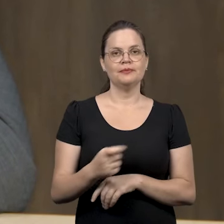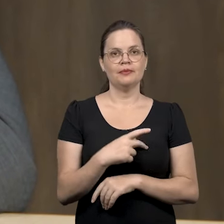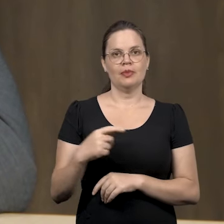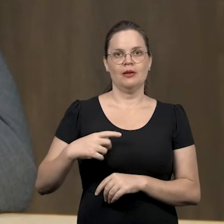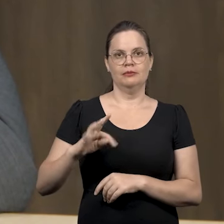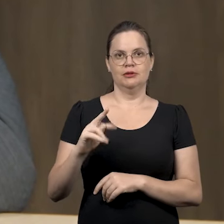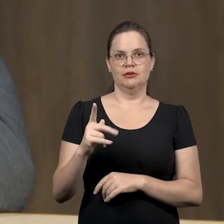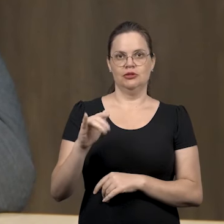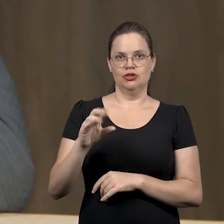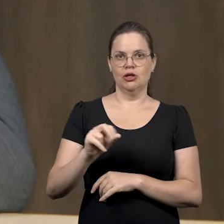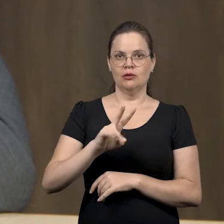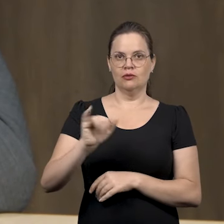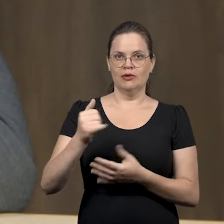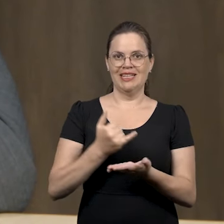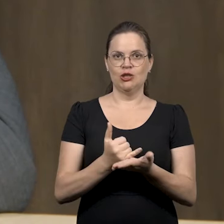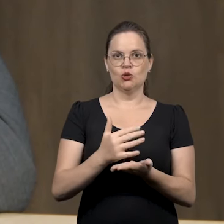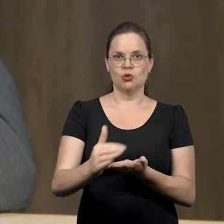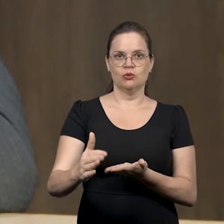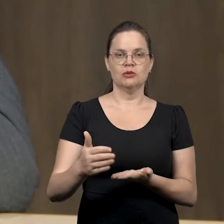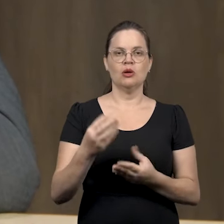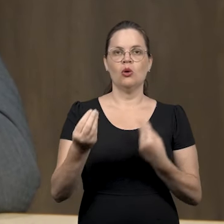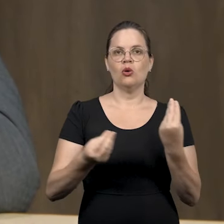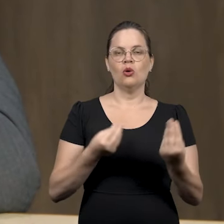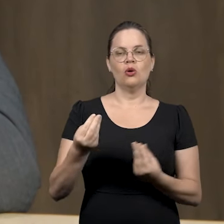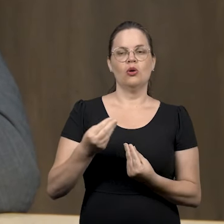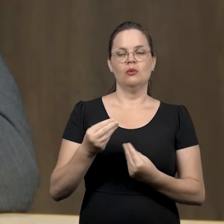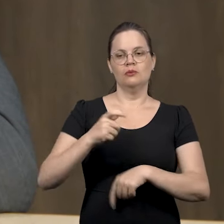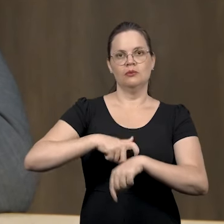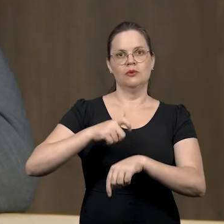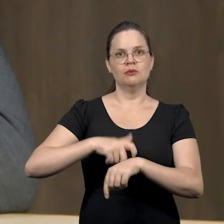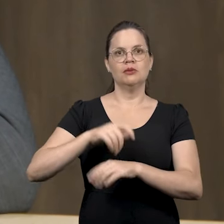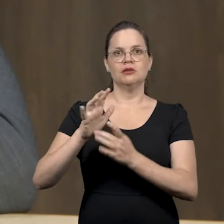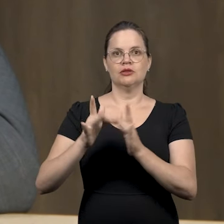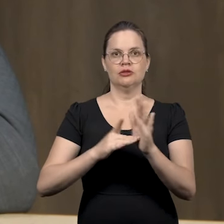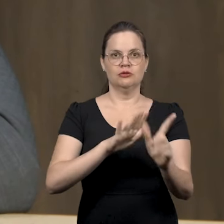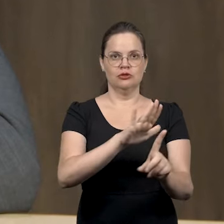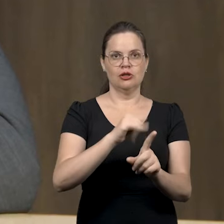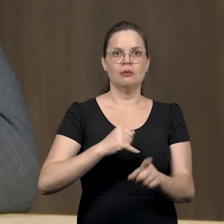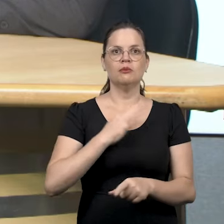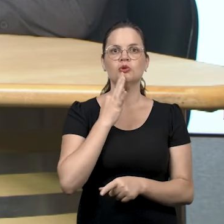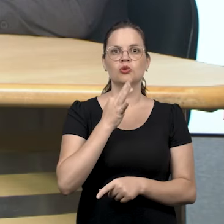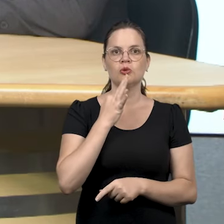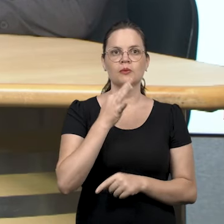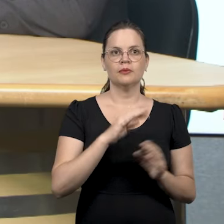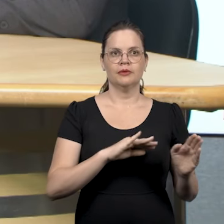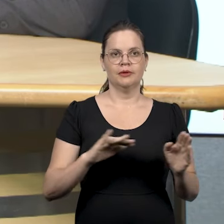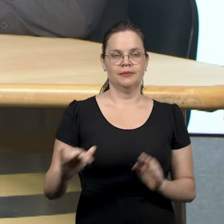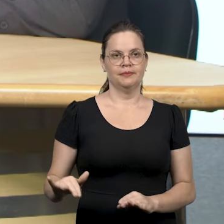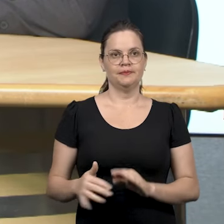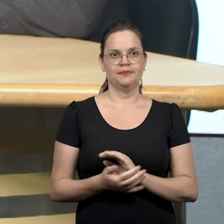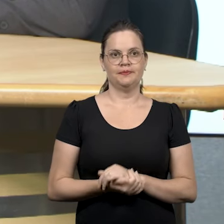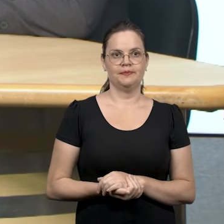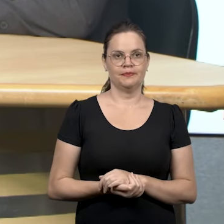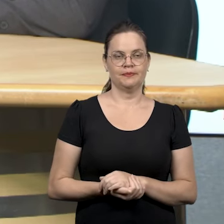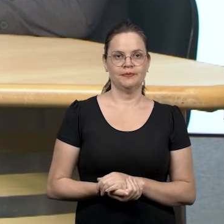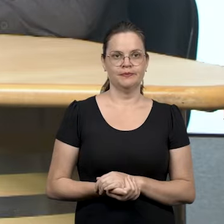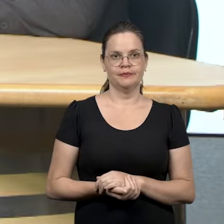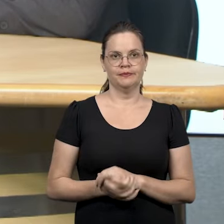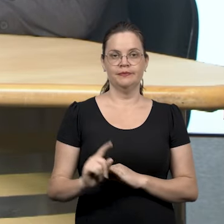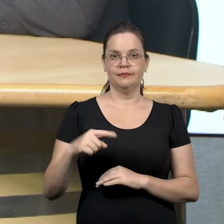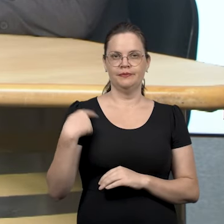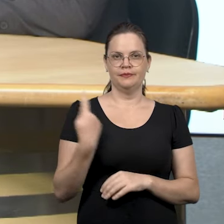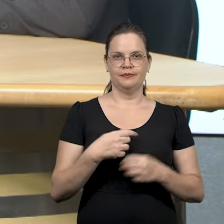falar alguma coisa introdutória sobre o chamado de Tomé pelo Senhor Jesus. Mais uma vez, quando